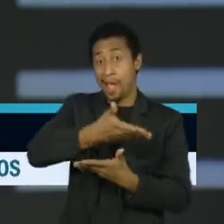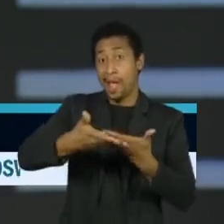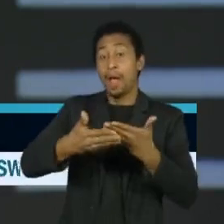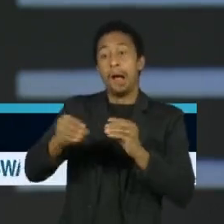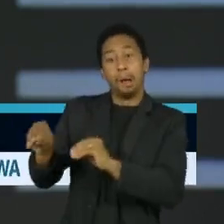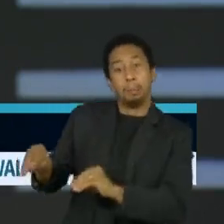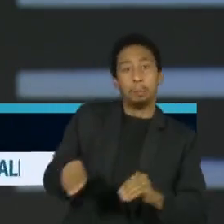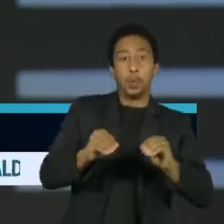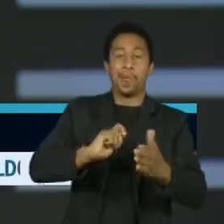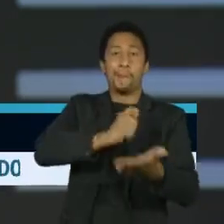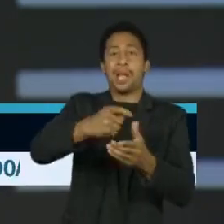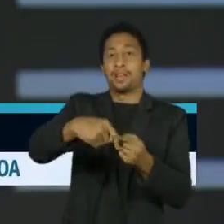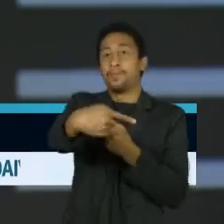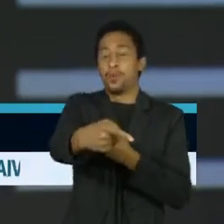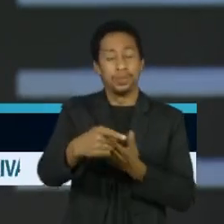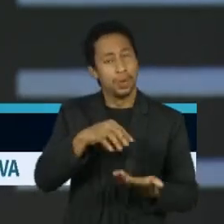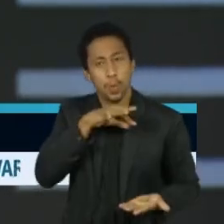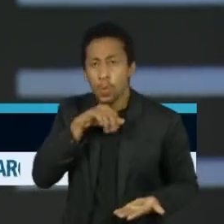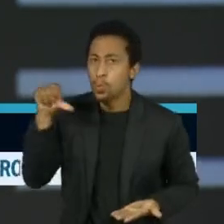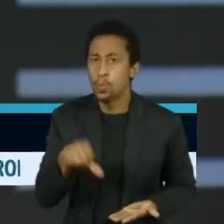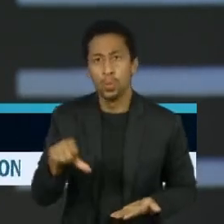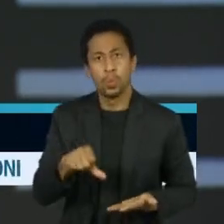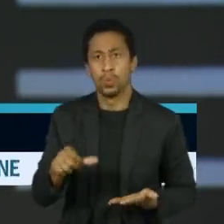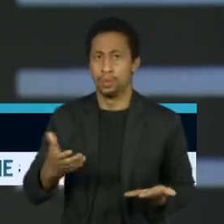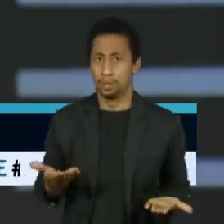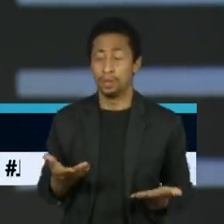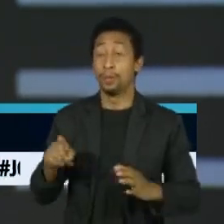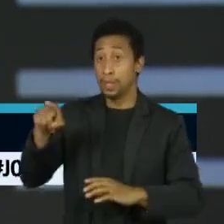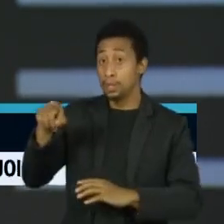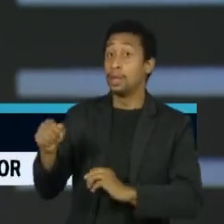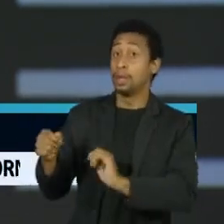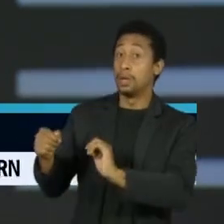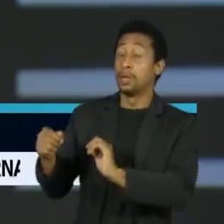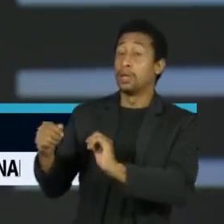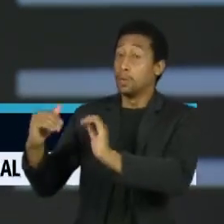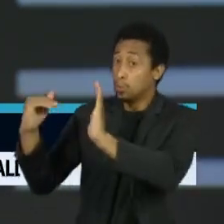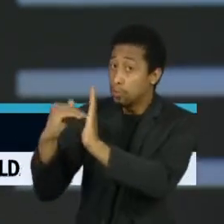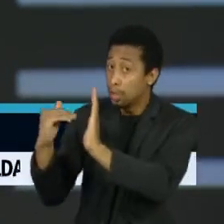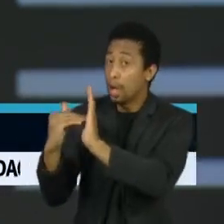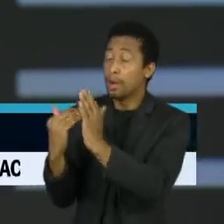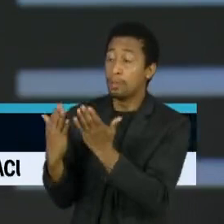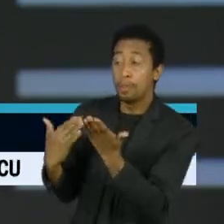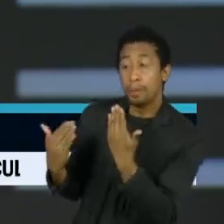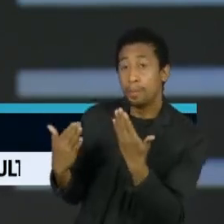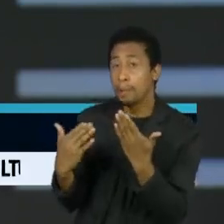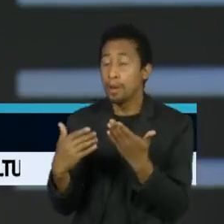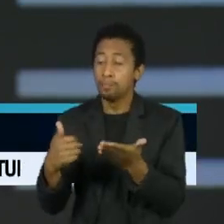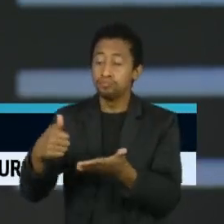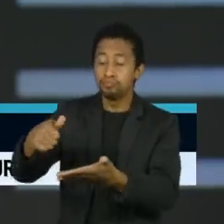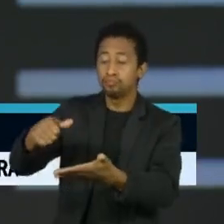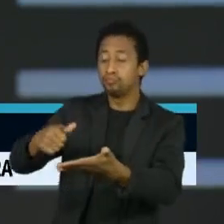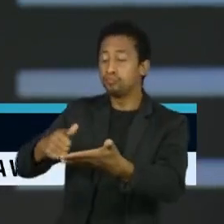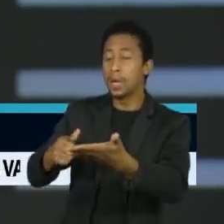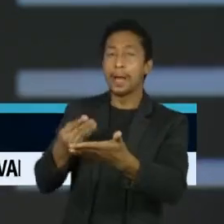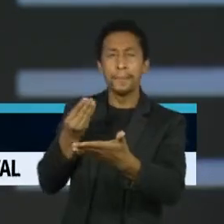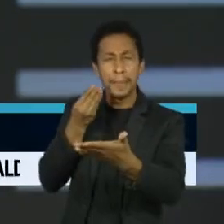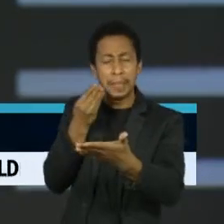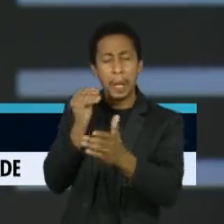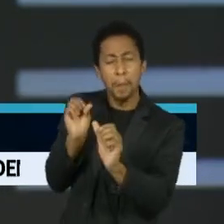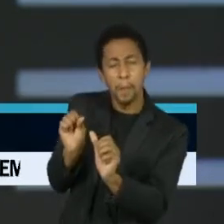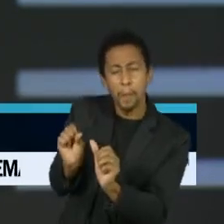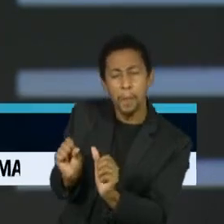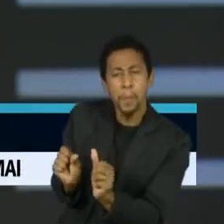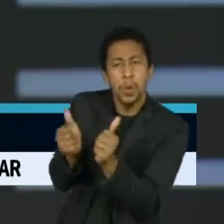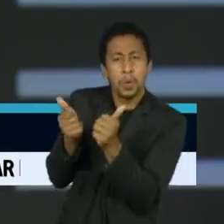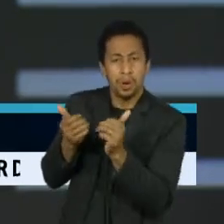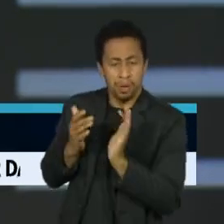ruim. Essas medidas agora que está sendo discutido no Senado é tentar melhorar o ruim. Não é ter uma alternativa que seria a